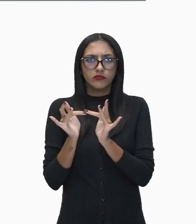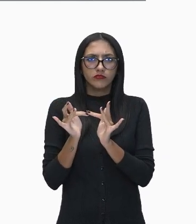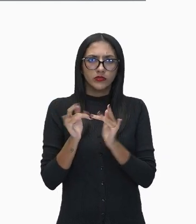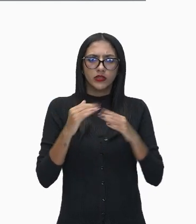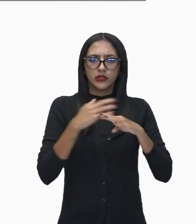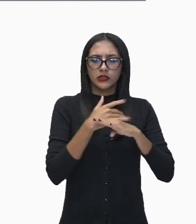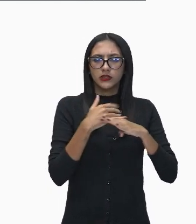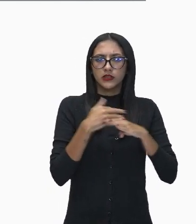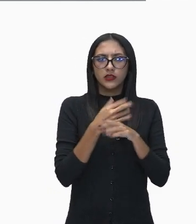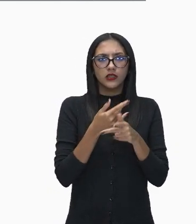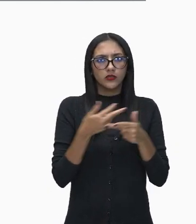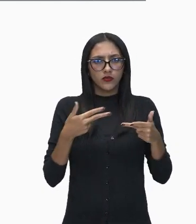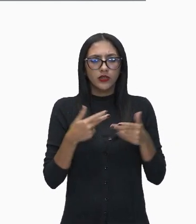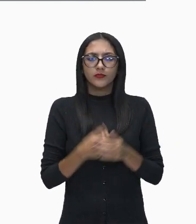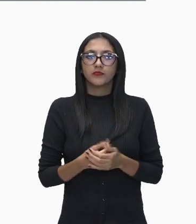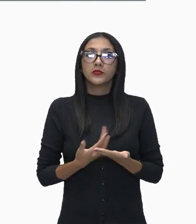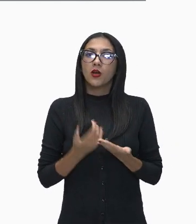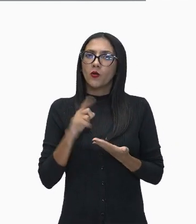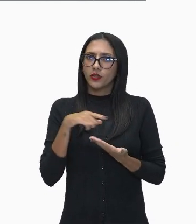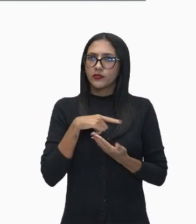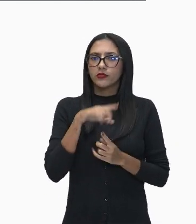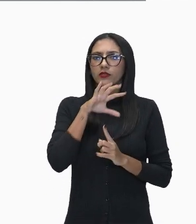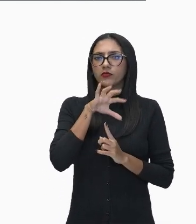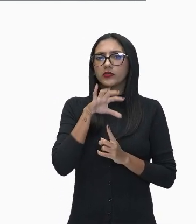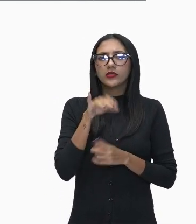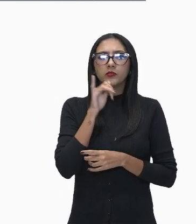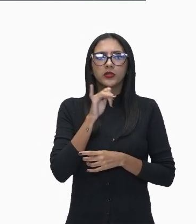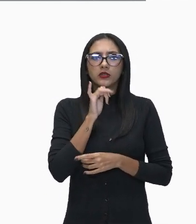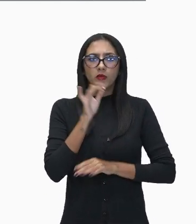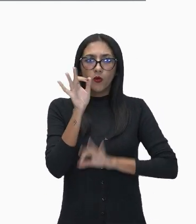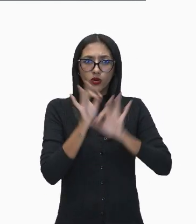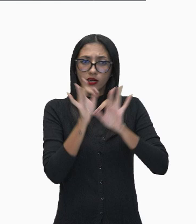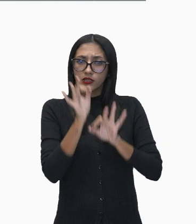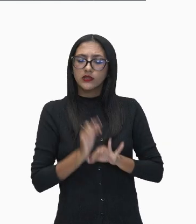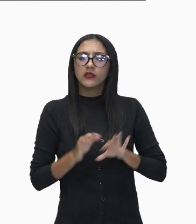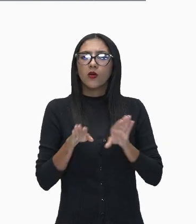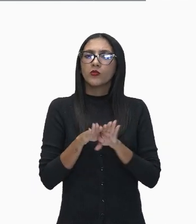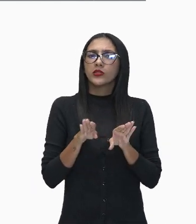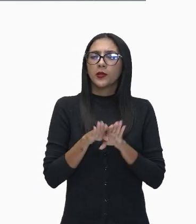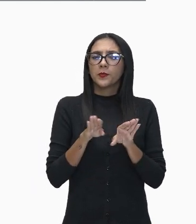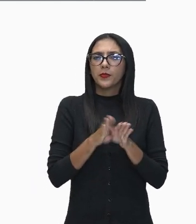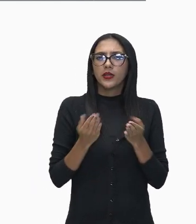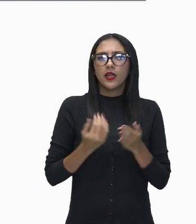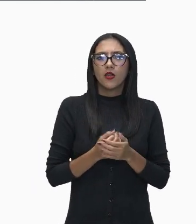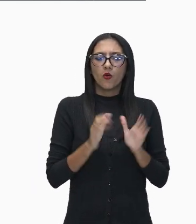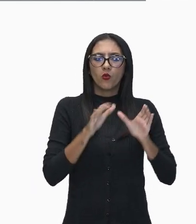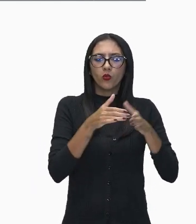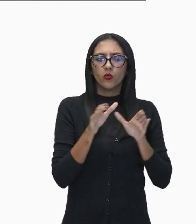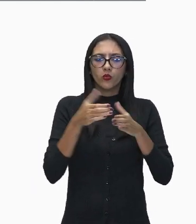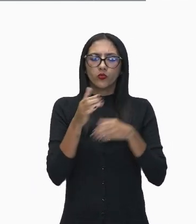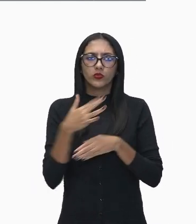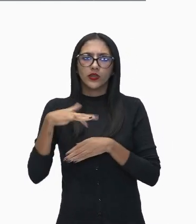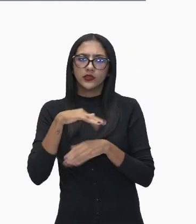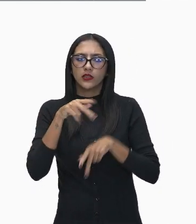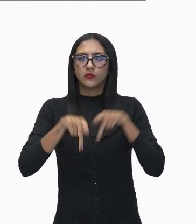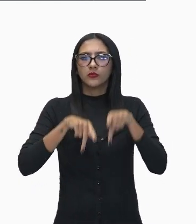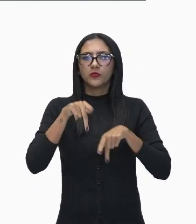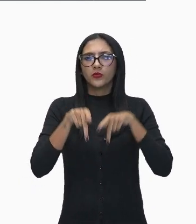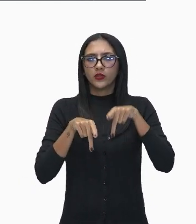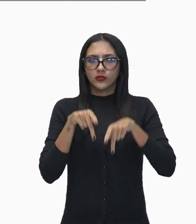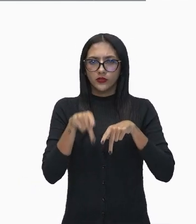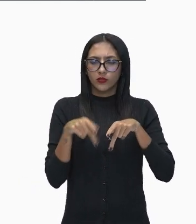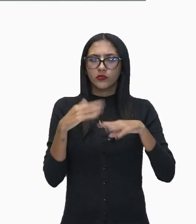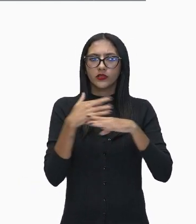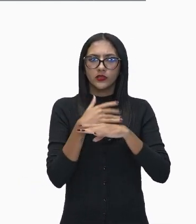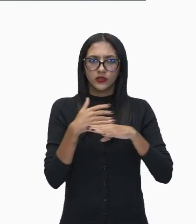isso influencia, obviamente, a organização e a hierarquia do espaço urbano. Vejam só que